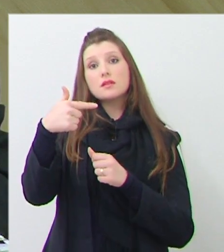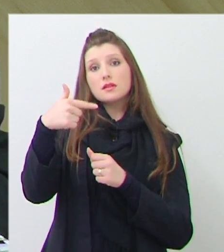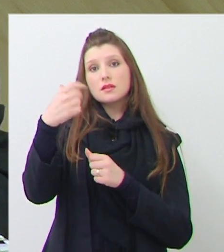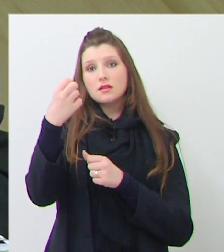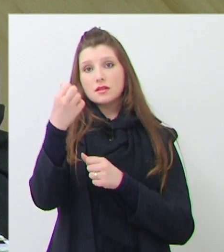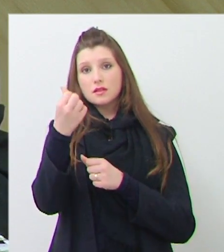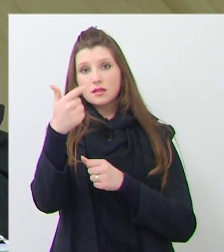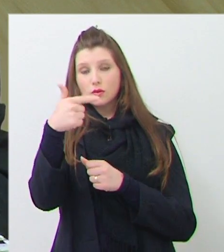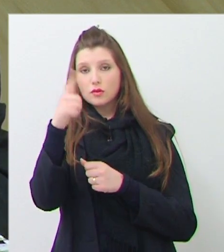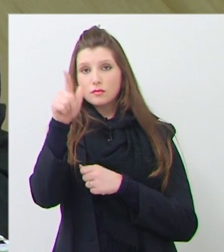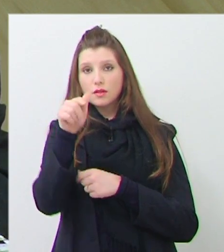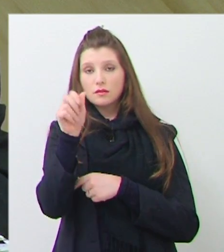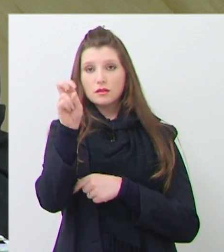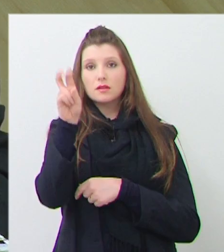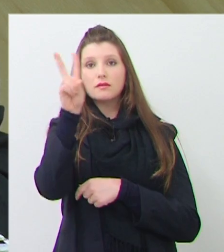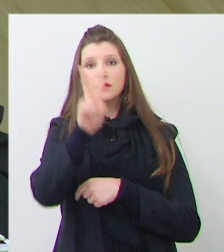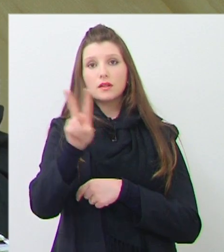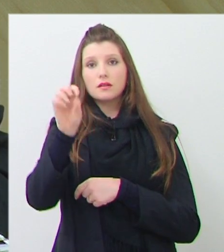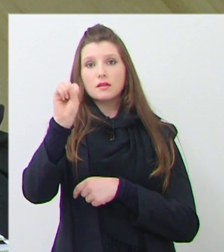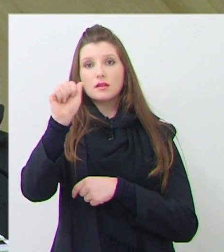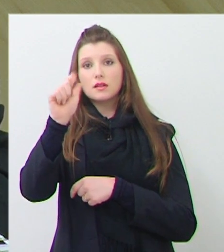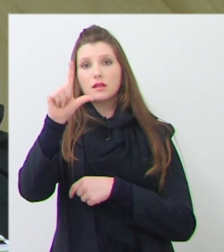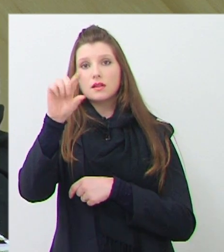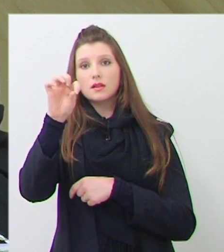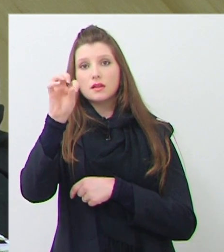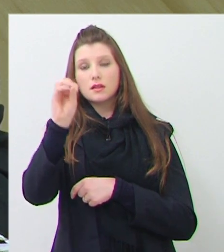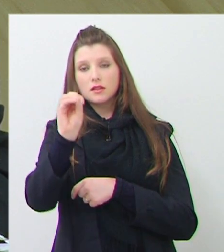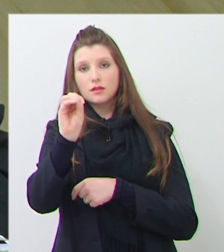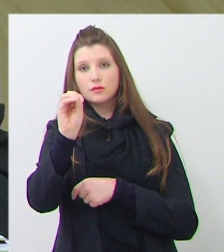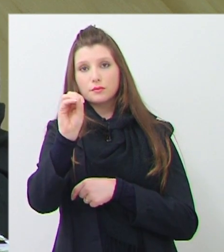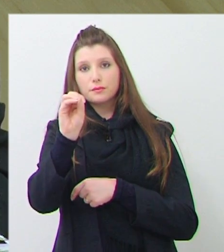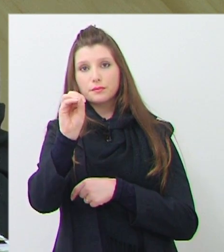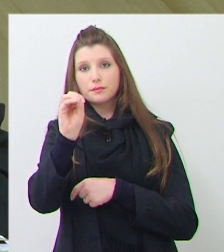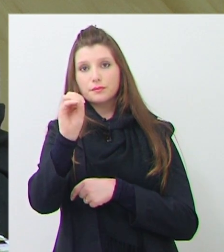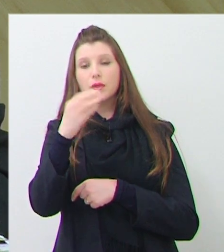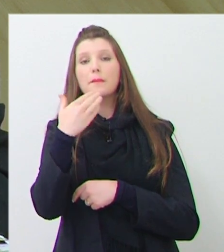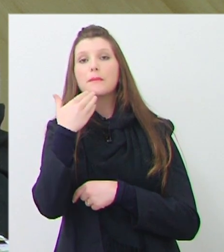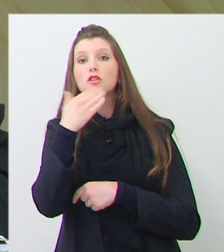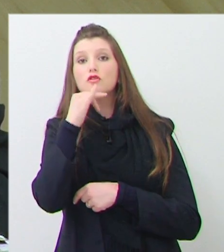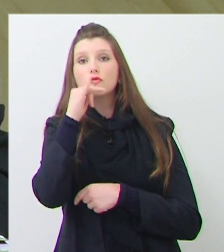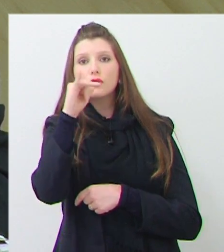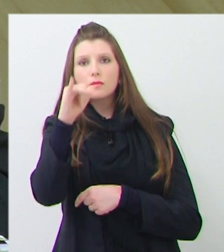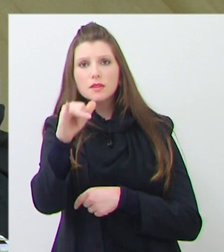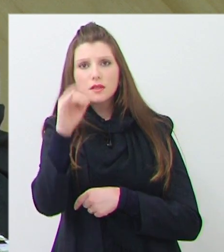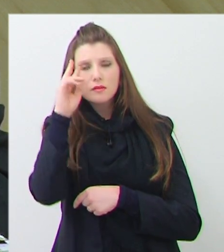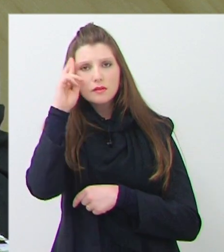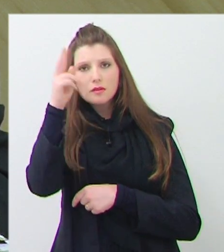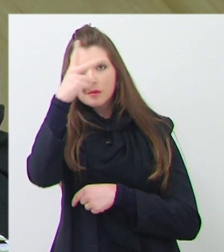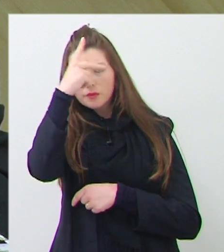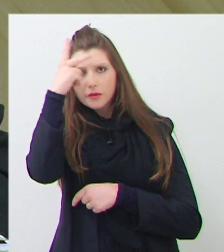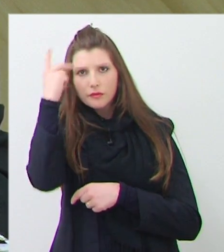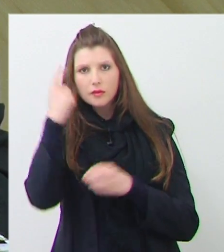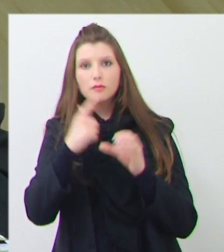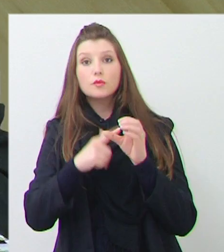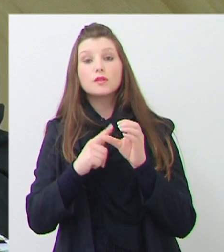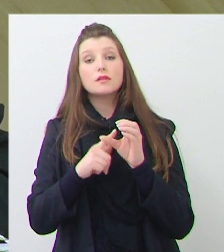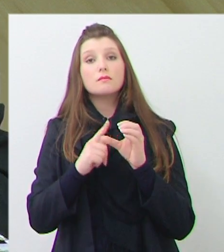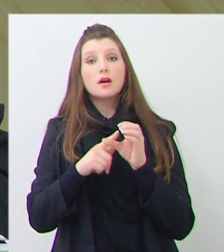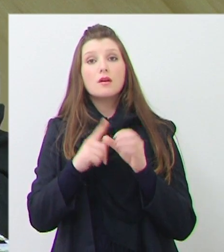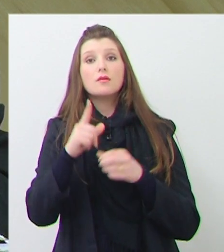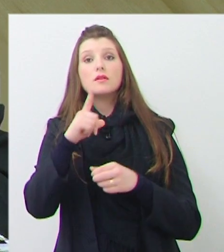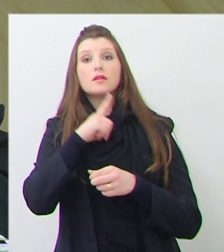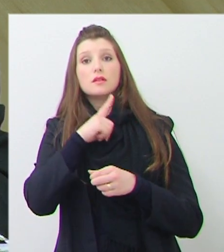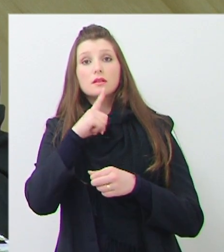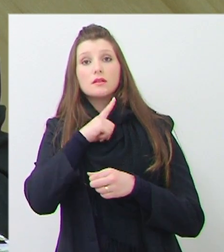162/2015. Autoria, vereador Salésio Lima. Assunto, pedido de informações ao senhor prefeito municipal acerca